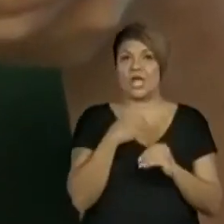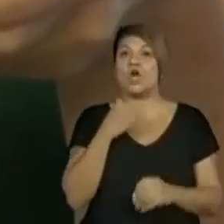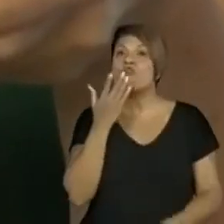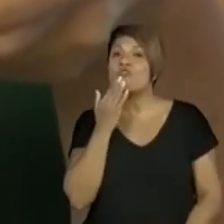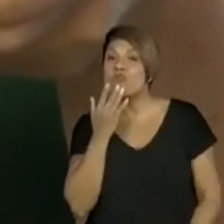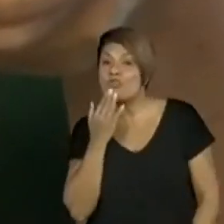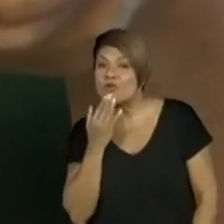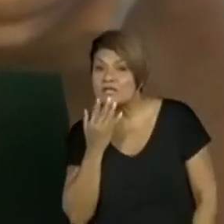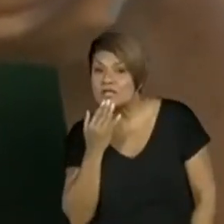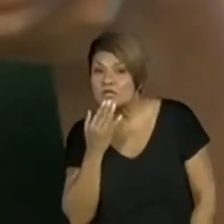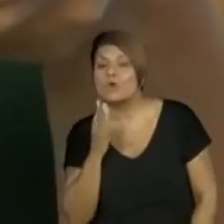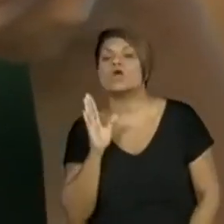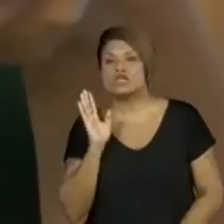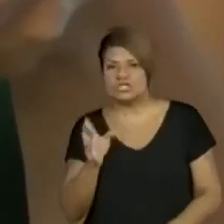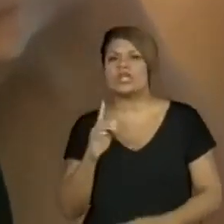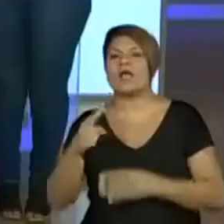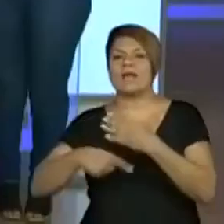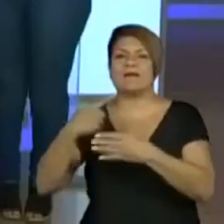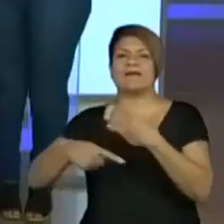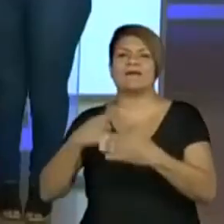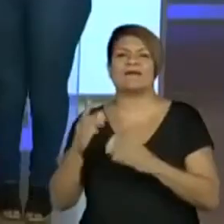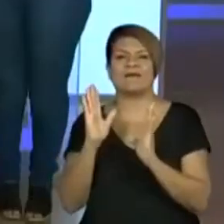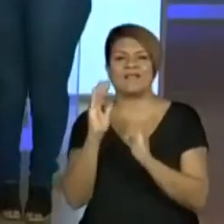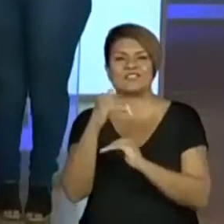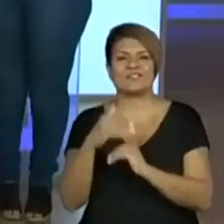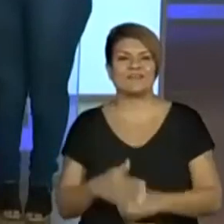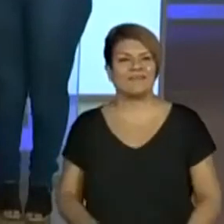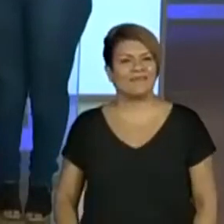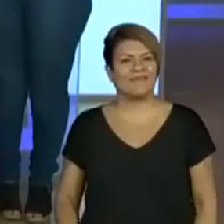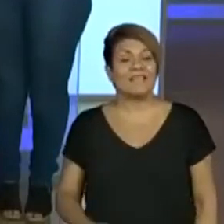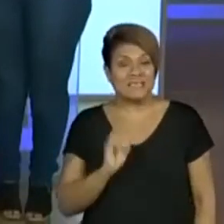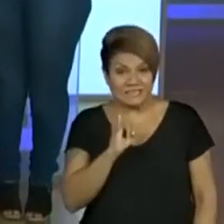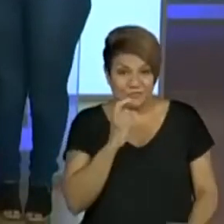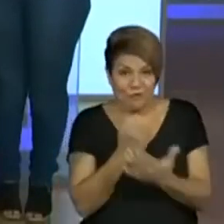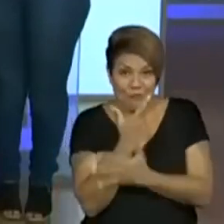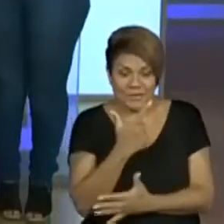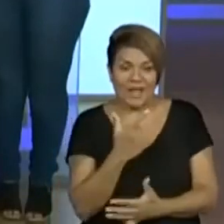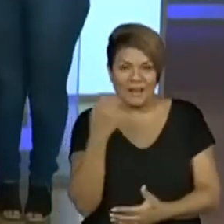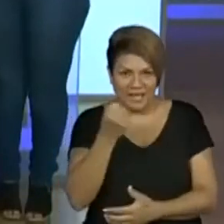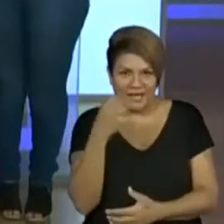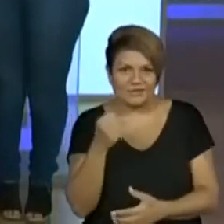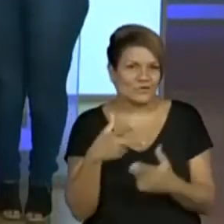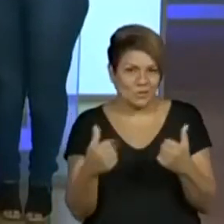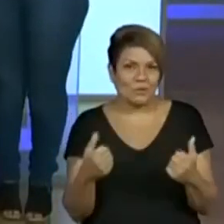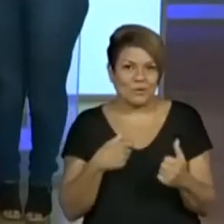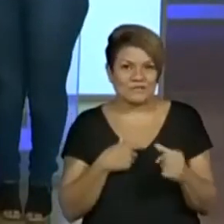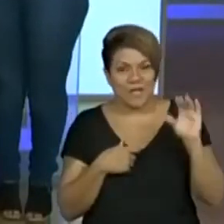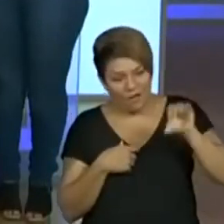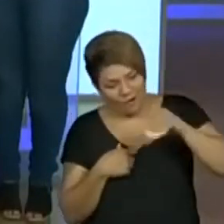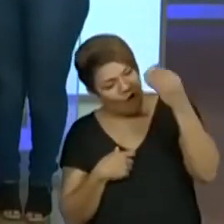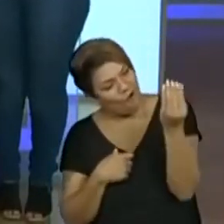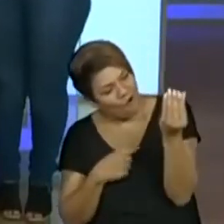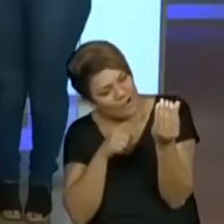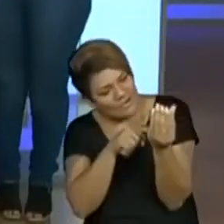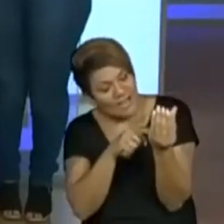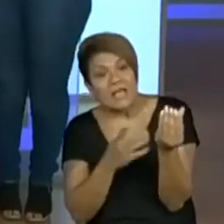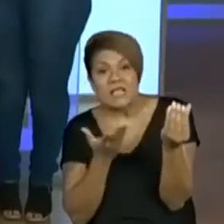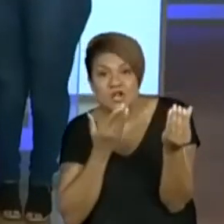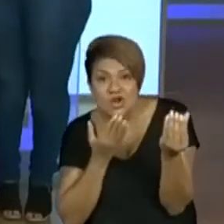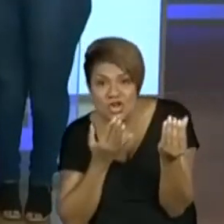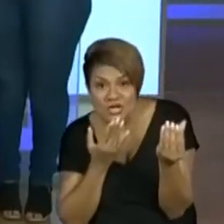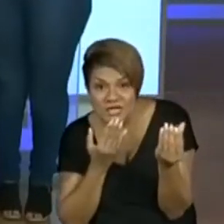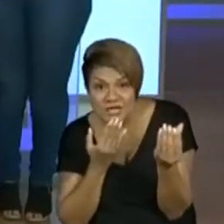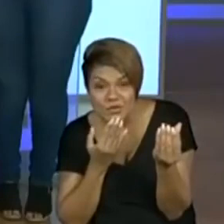saber e teve escolha sair consciente isso quando eu fui pegar leite ou qualquer outro derivados né olhar lá no curso já Acenda a